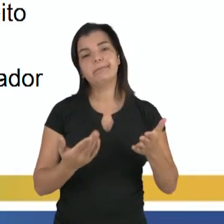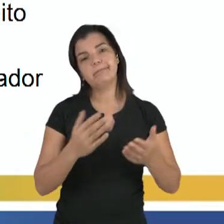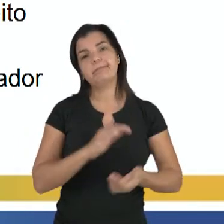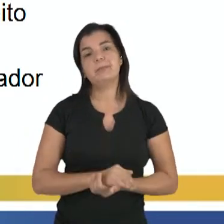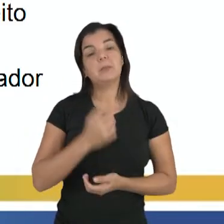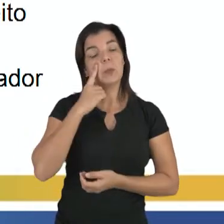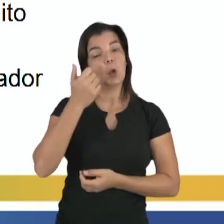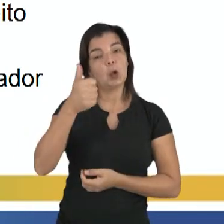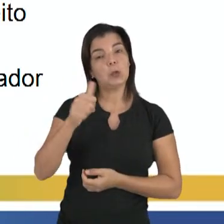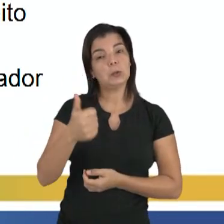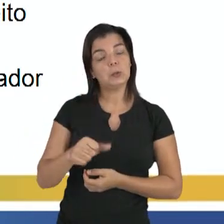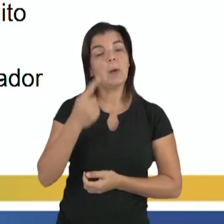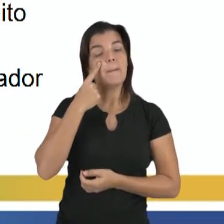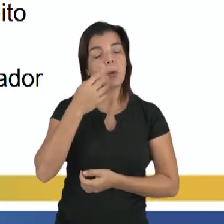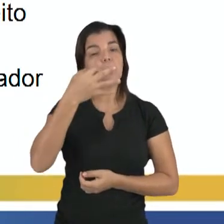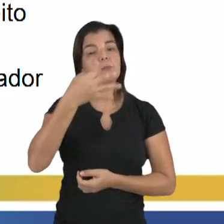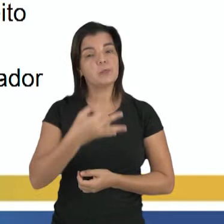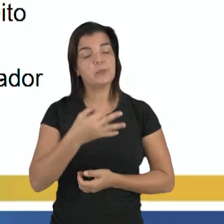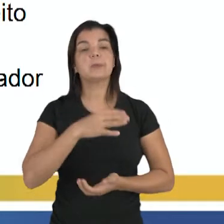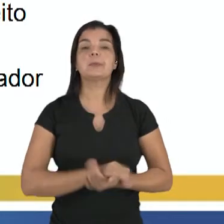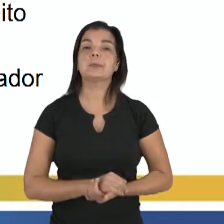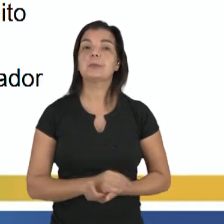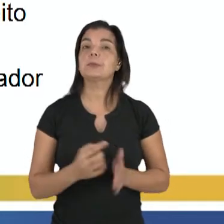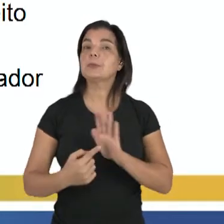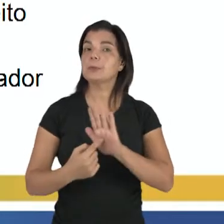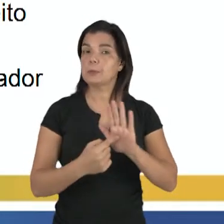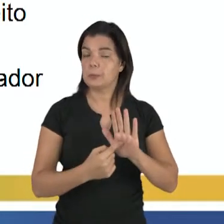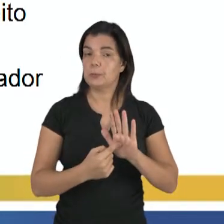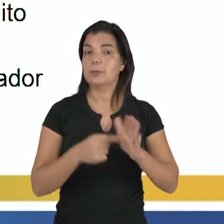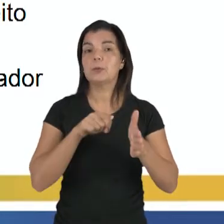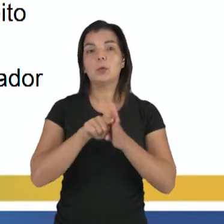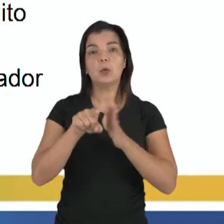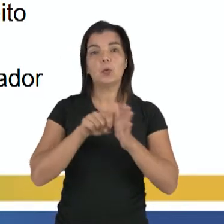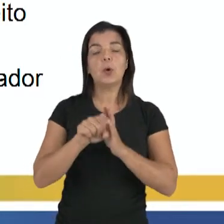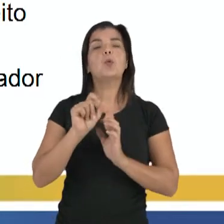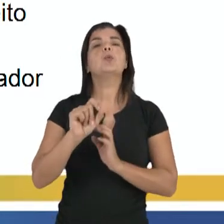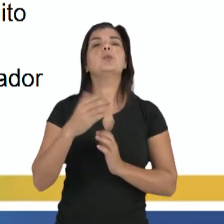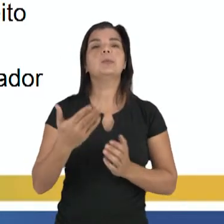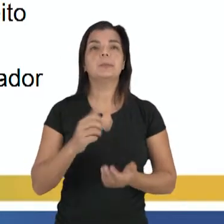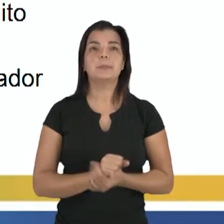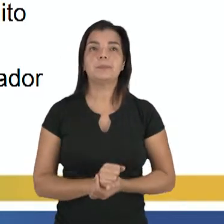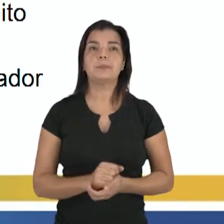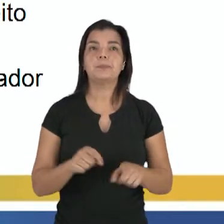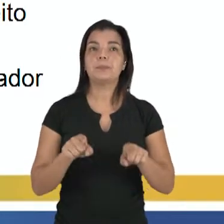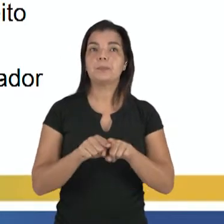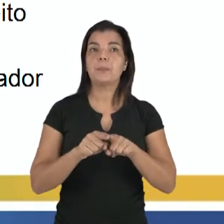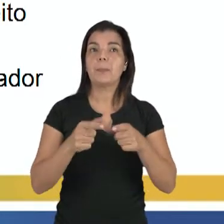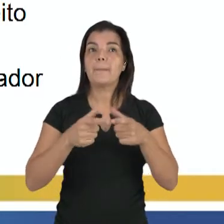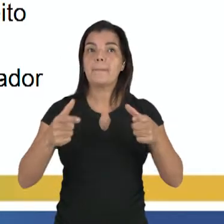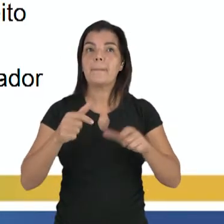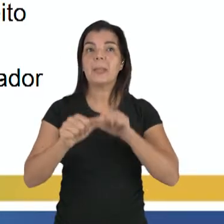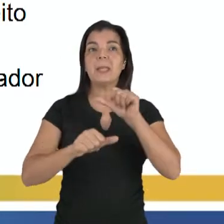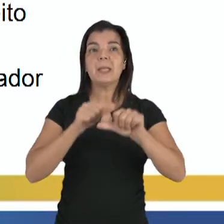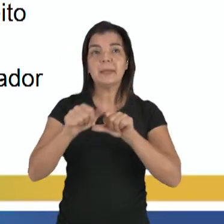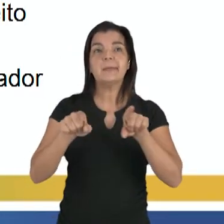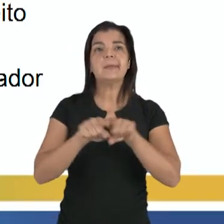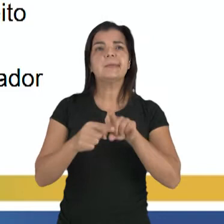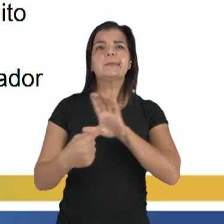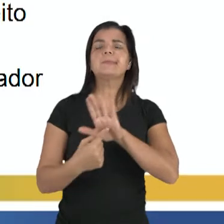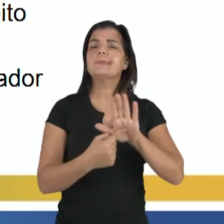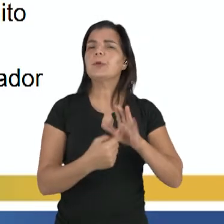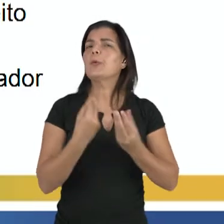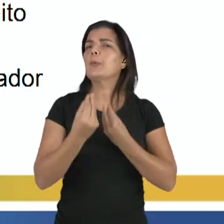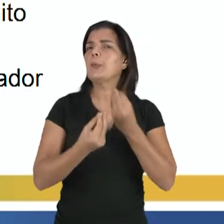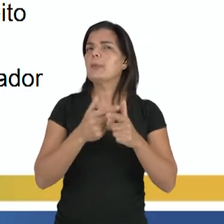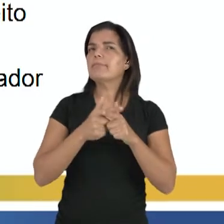uma analisada, para ver se realmente é isso que está mostrando nessa questão. O que? A dinâmica de transformação da cidade tende a apresentar